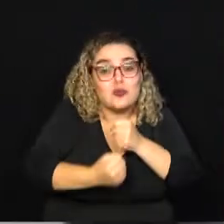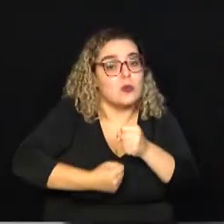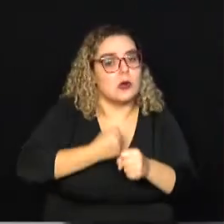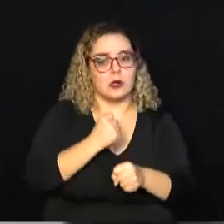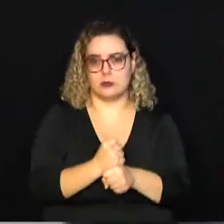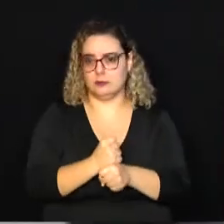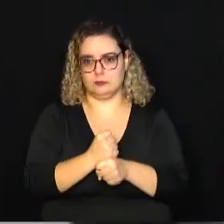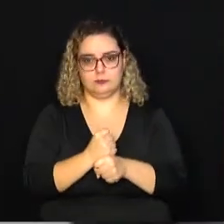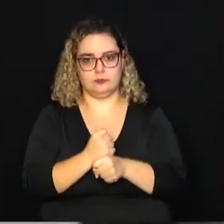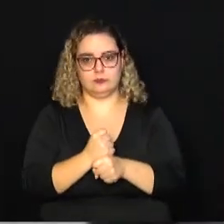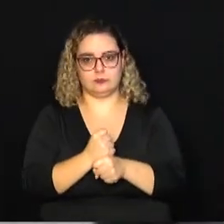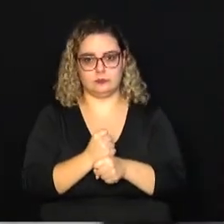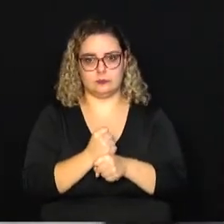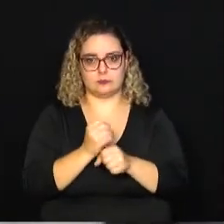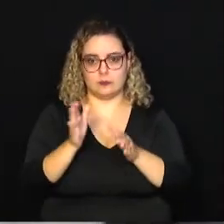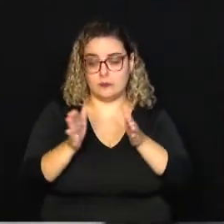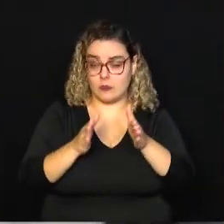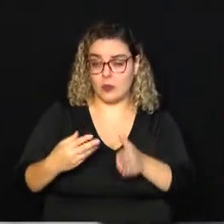situação